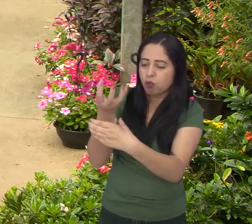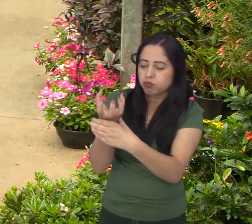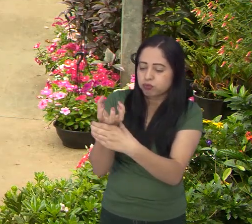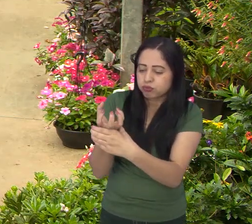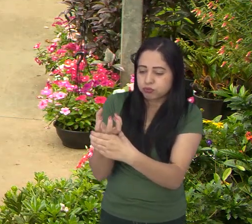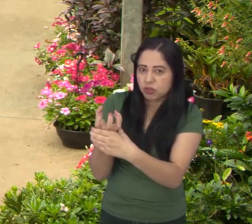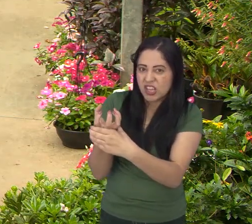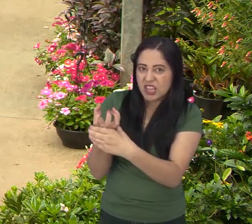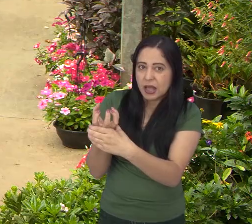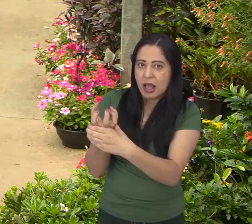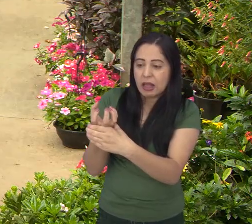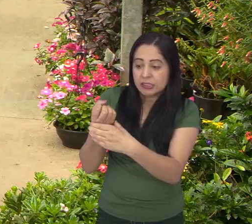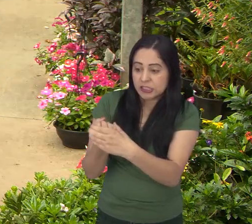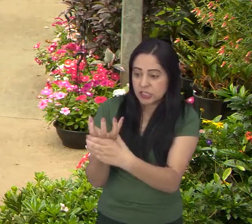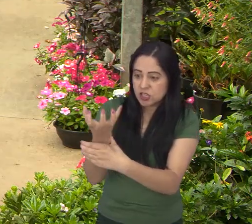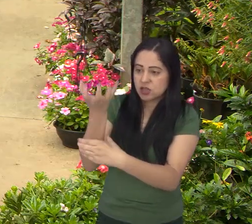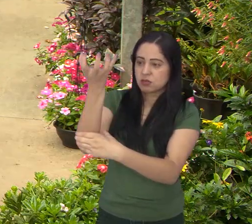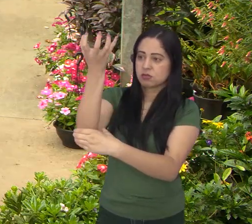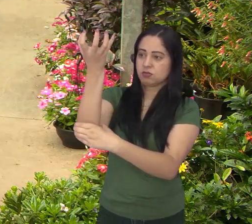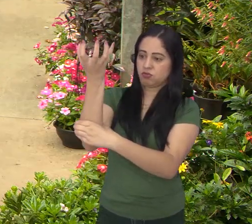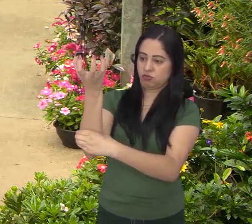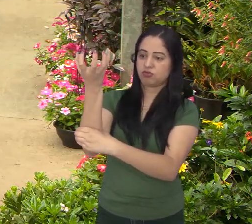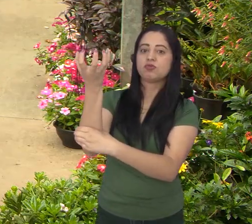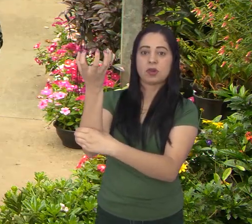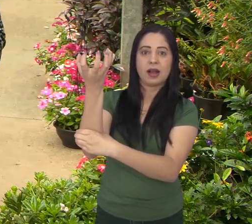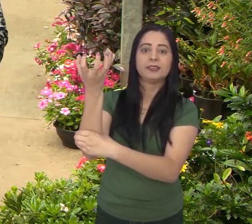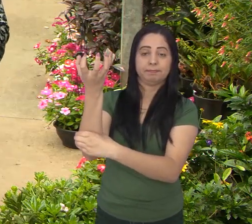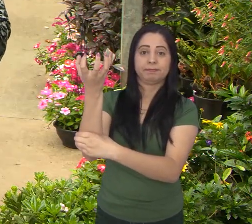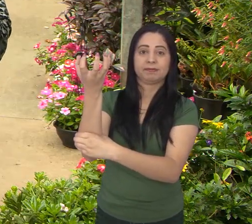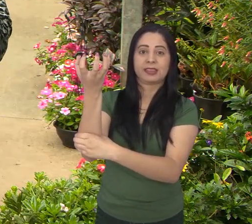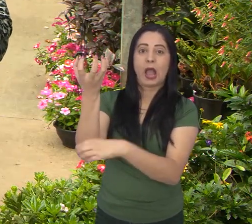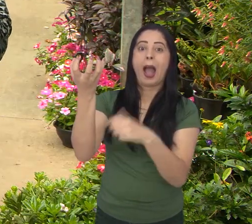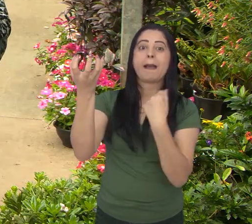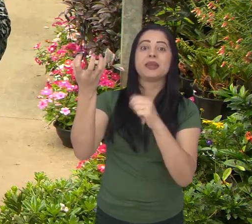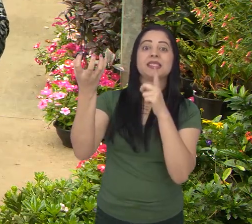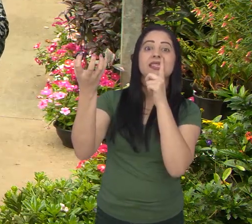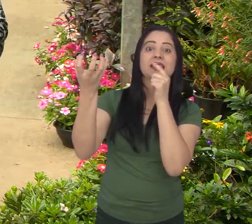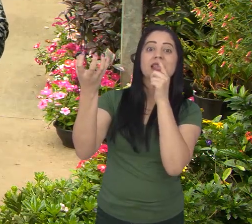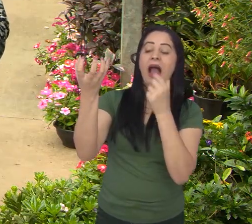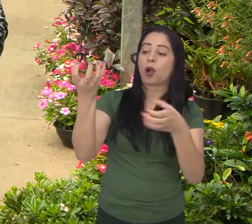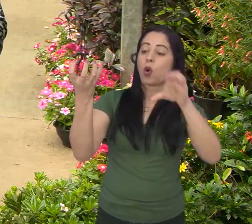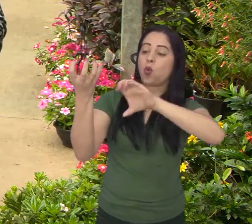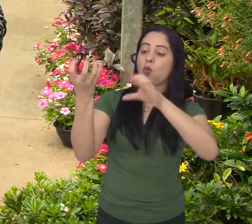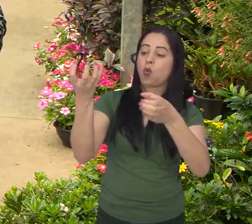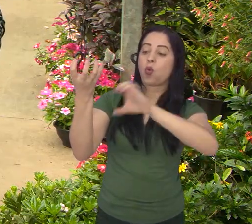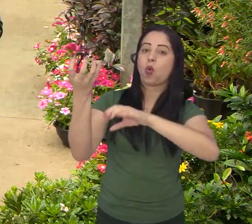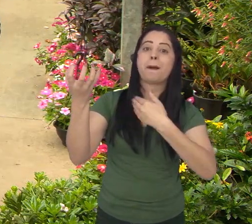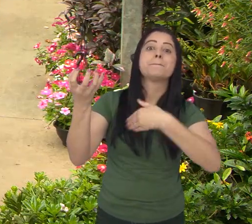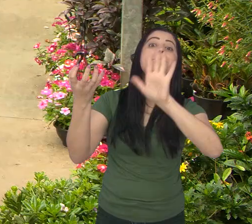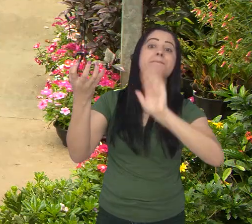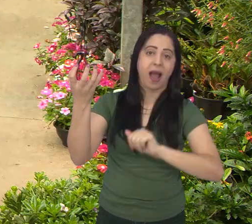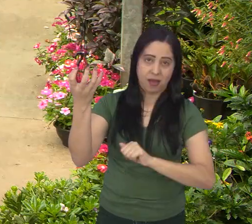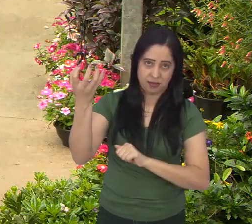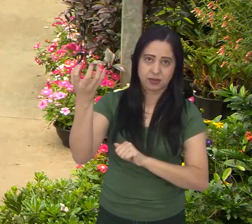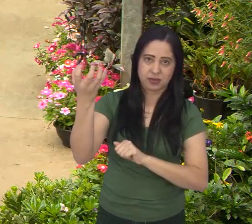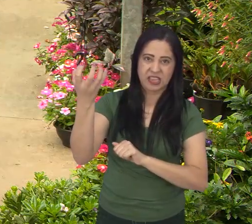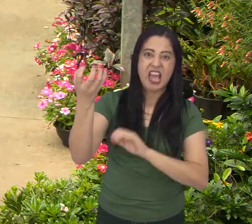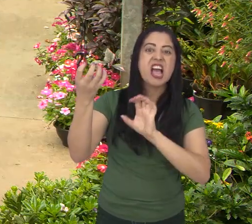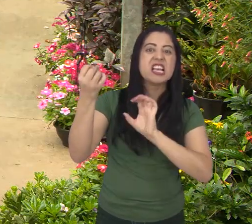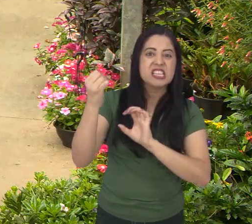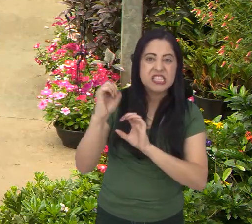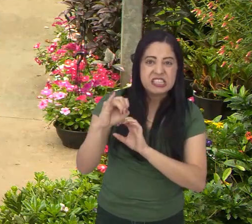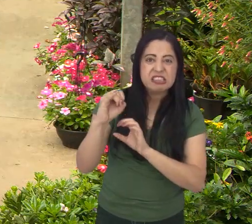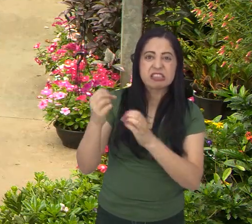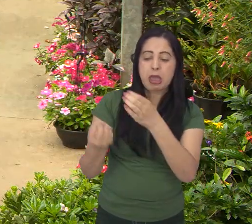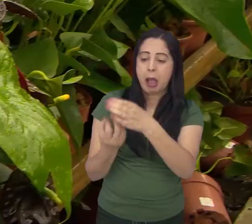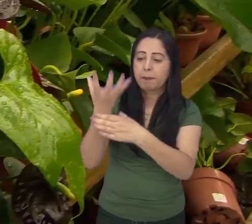Uma planta mais alta, maior, ela vai ter uma necessidade menor de rega. Uma planta baixinha eu vou ter, porque o sistema radicular dela